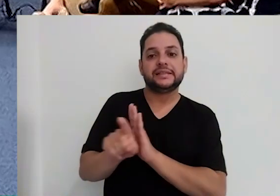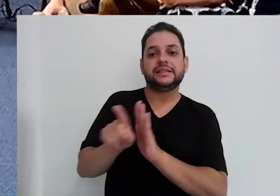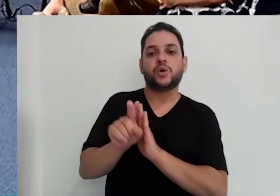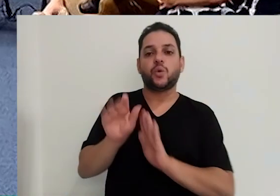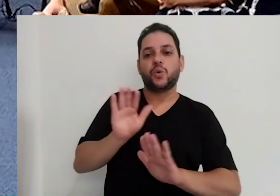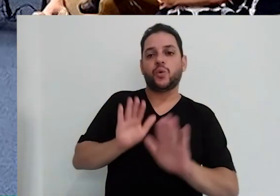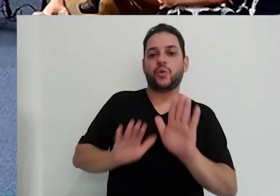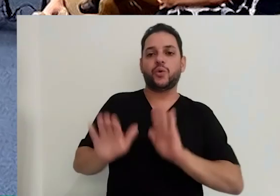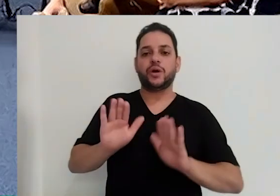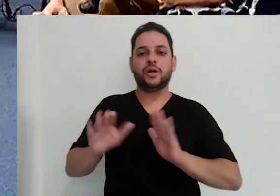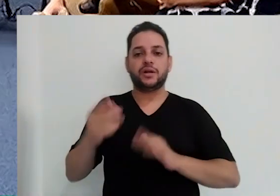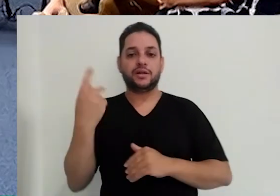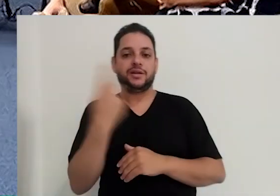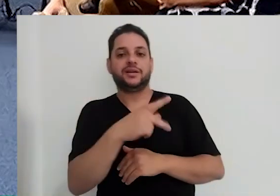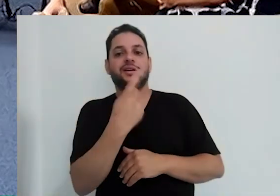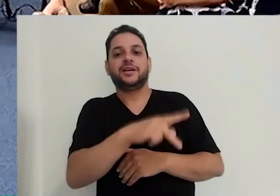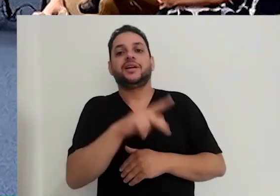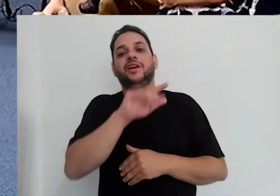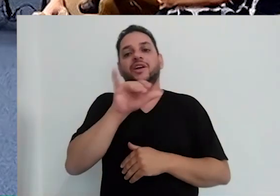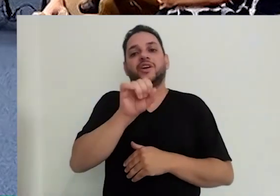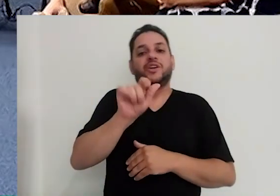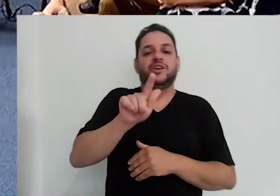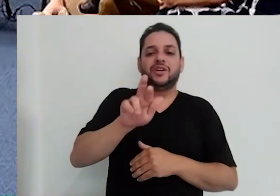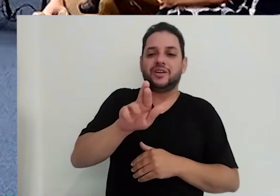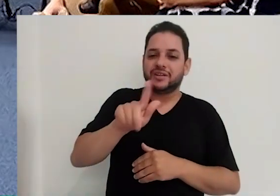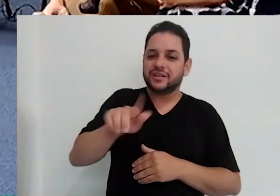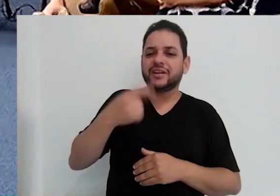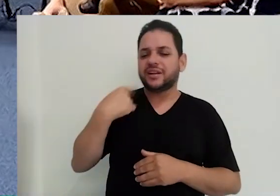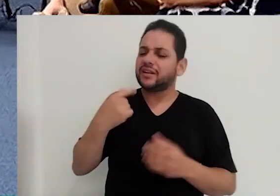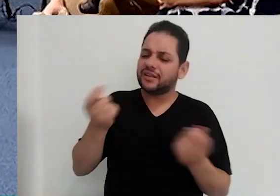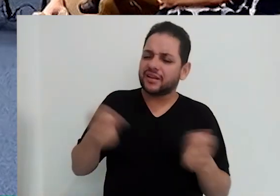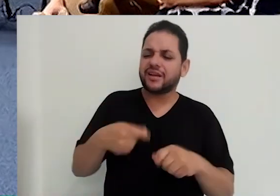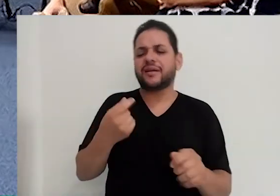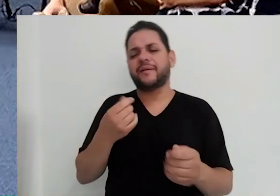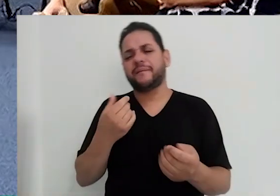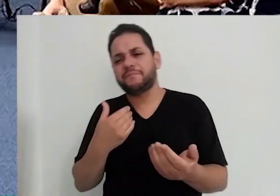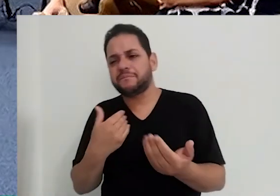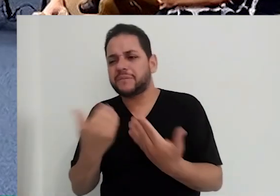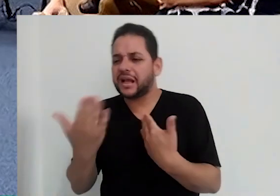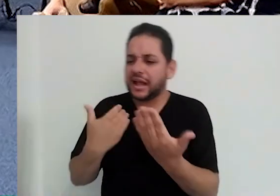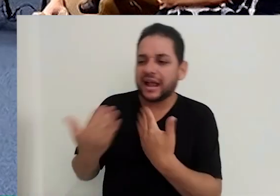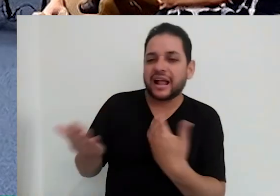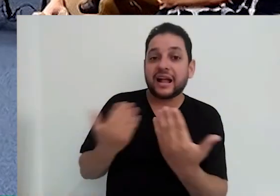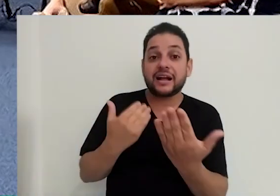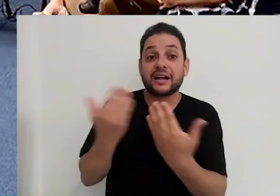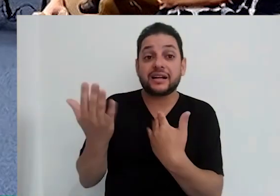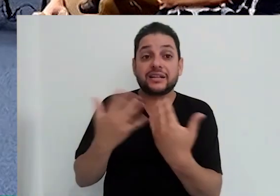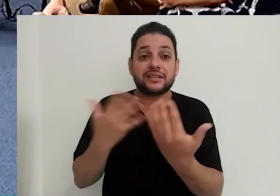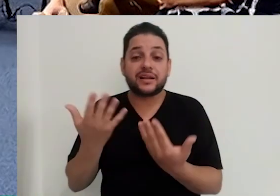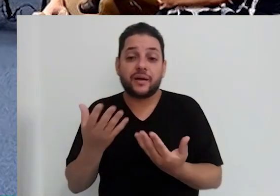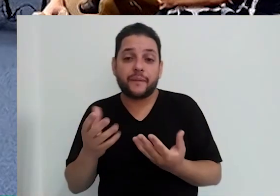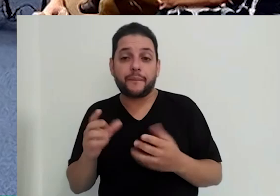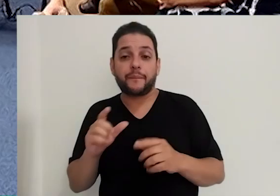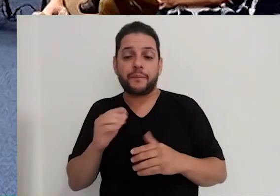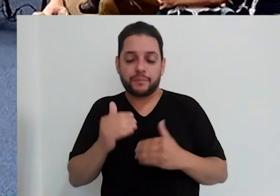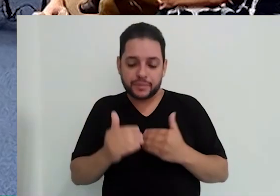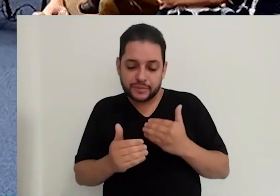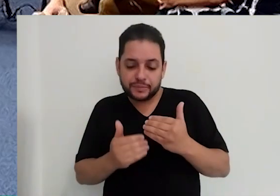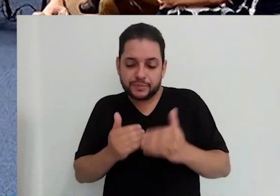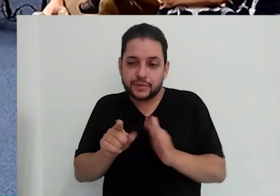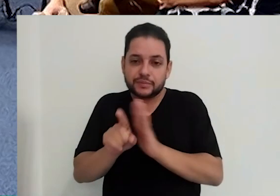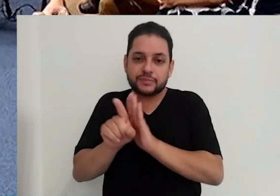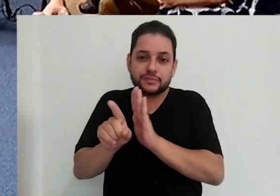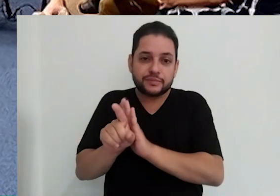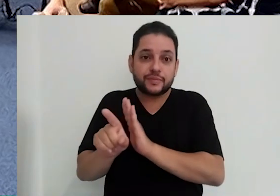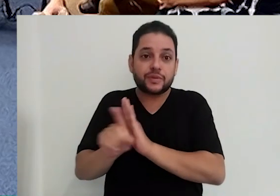seus bem casados então dava para dizer não vamos fazer não sei o quê isso aquilo foi aos poucos Então essa foi uma entrevista difícil nesse